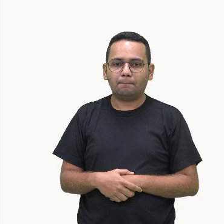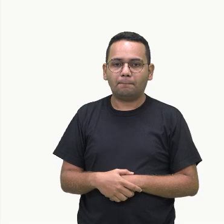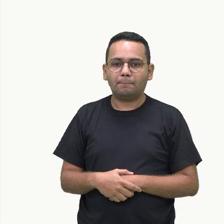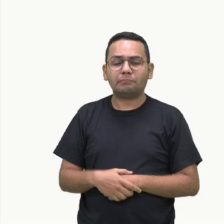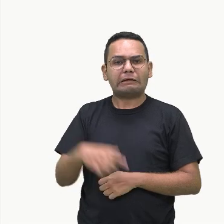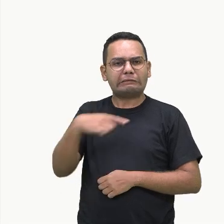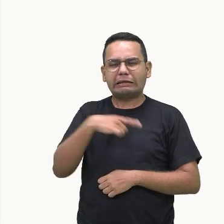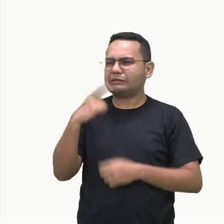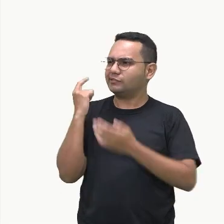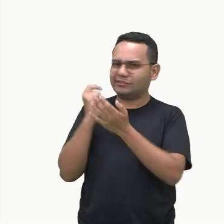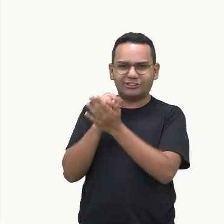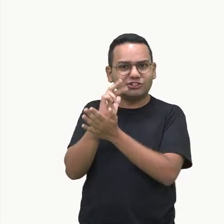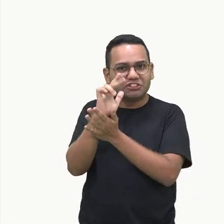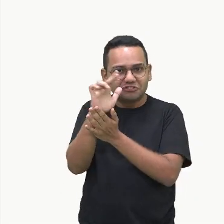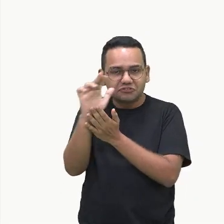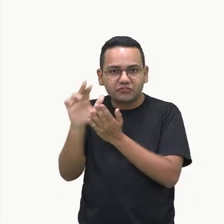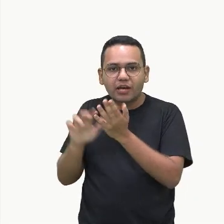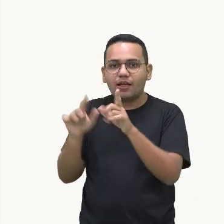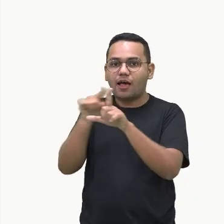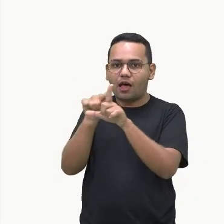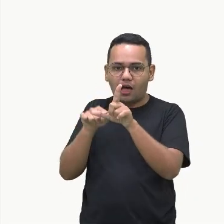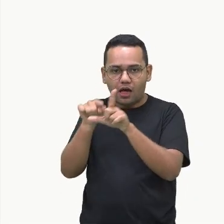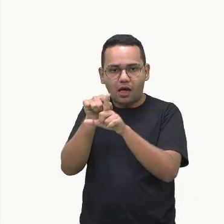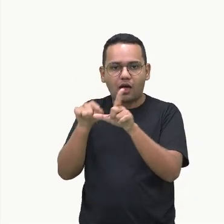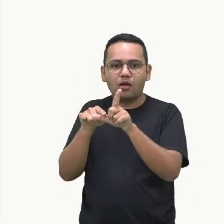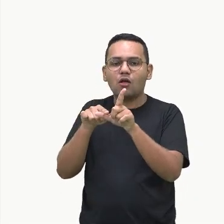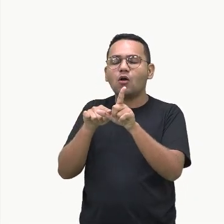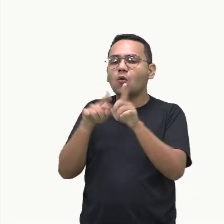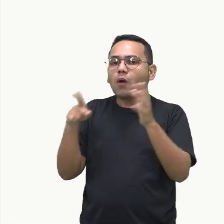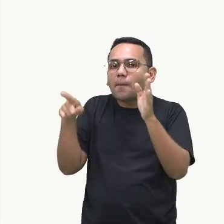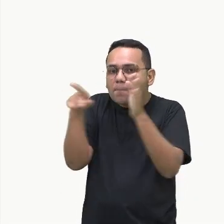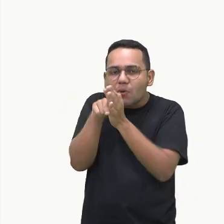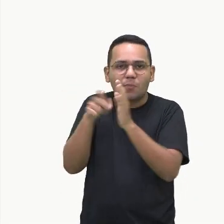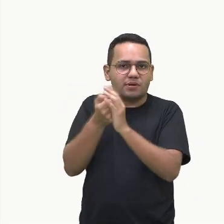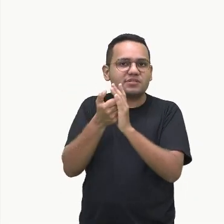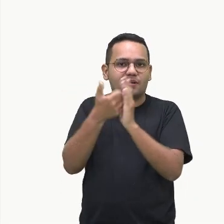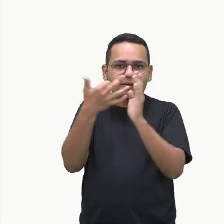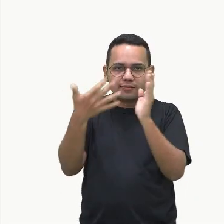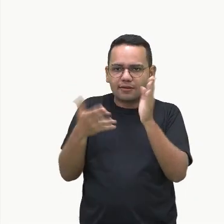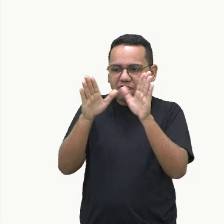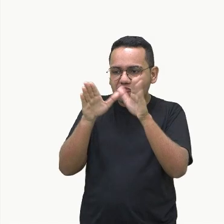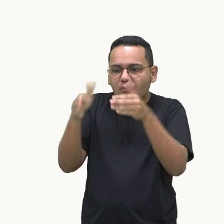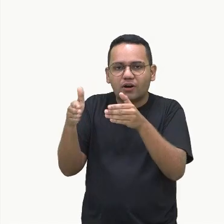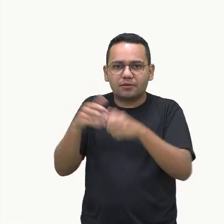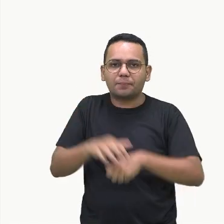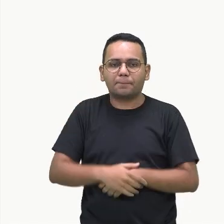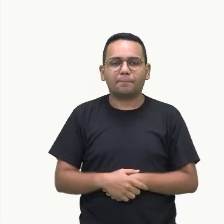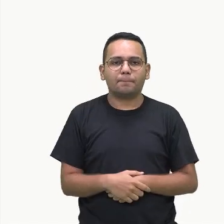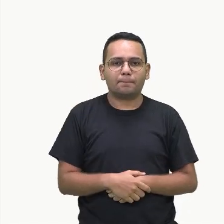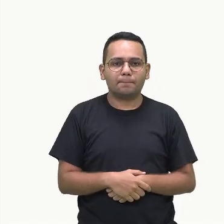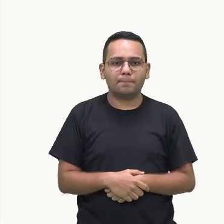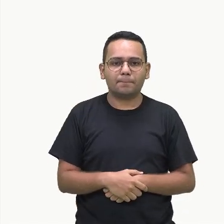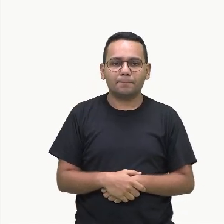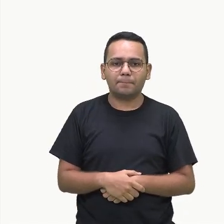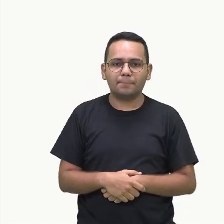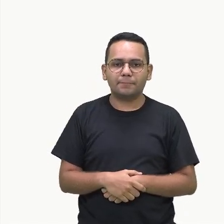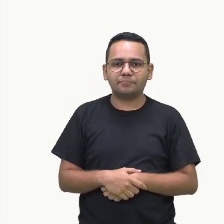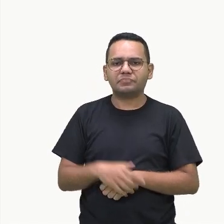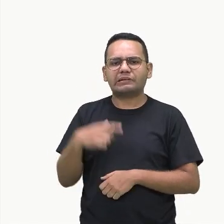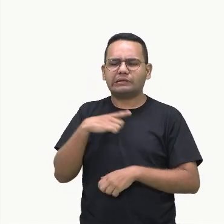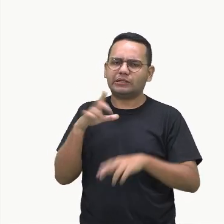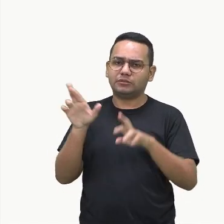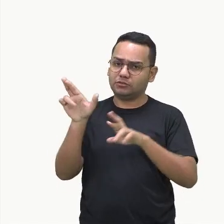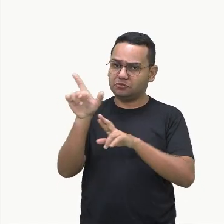vários ângulos com propriedades específicas e com nomes também ali específicos, diferenciados. Para